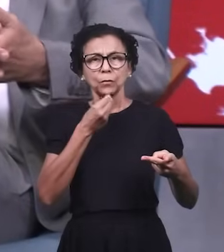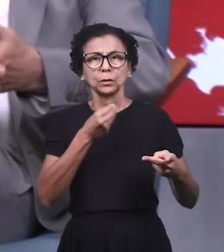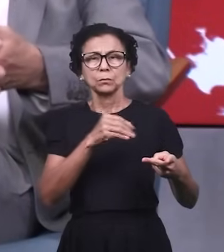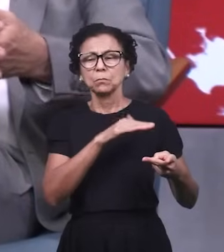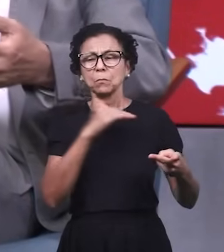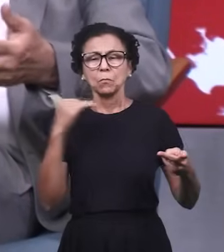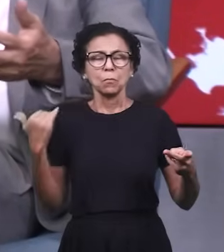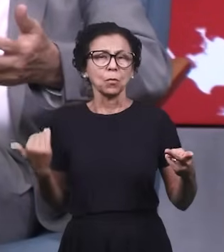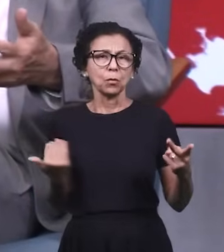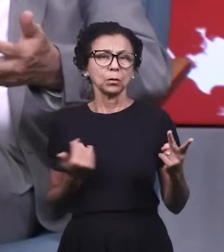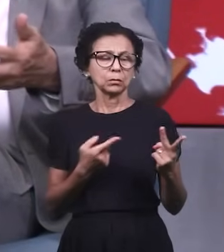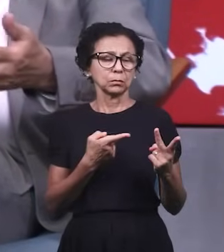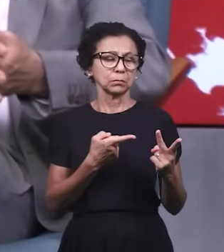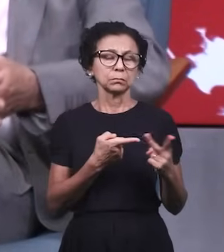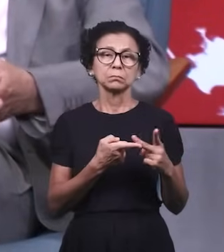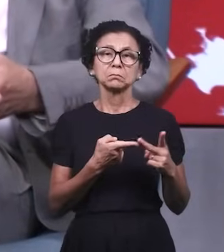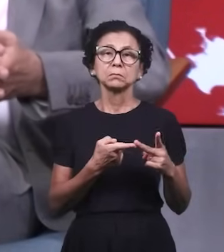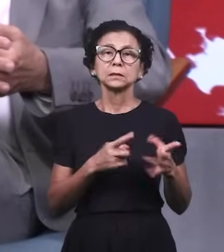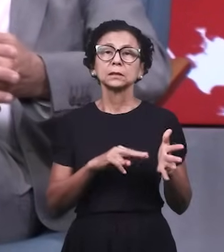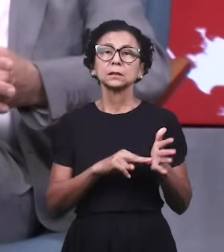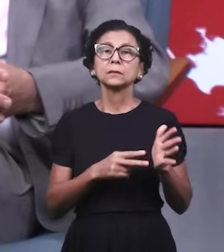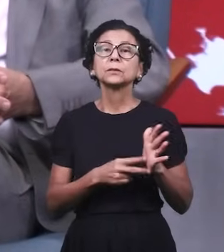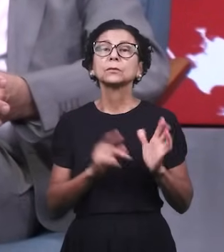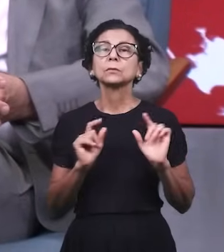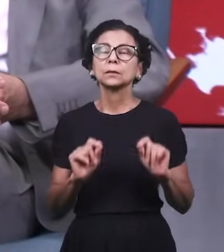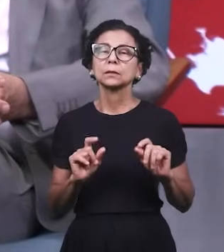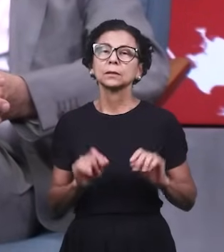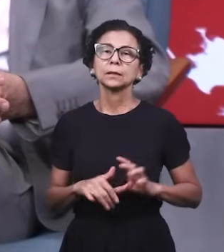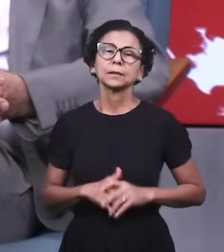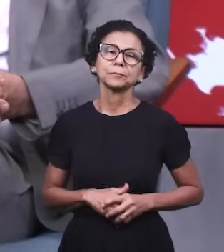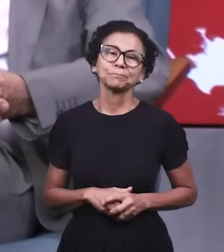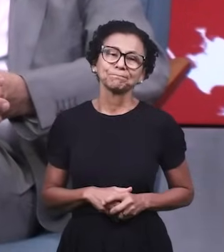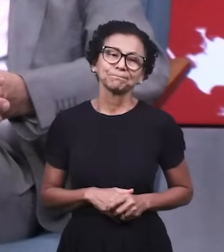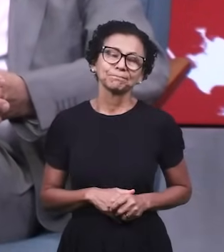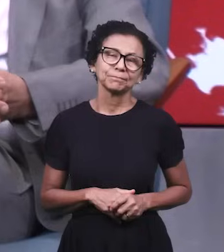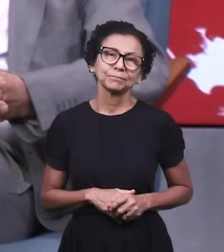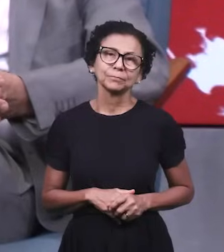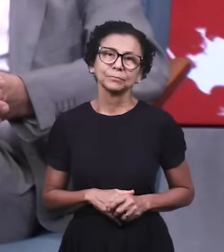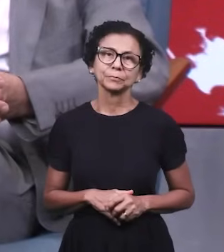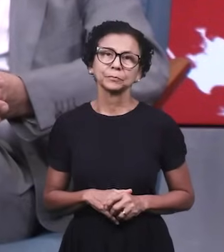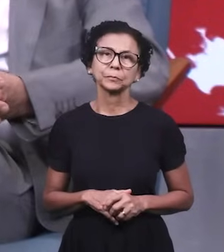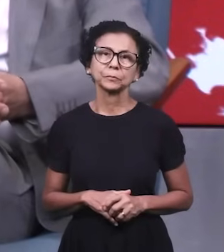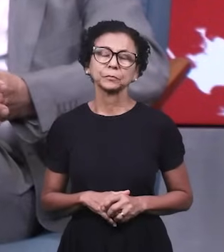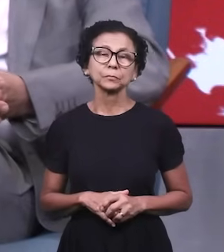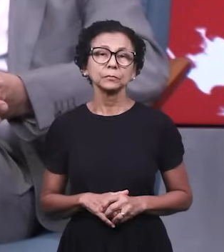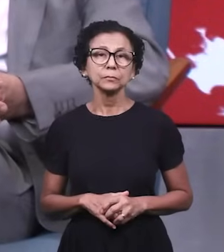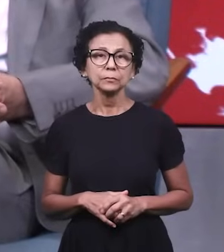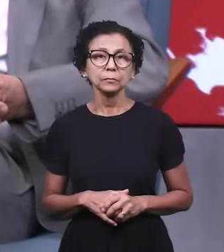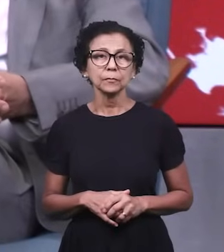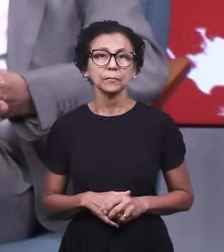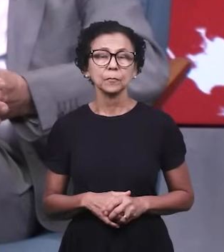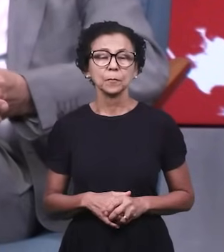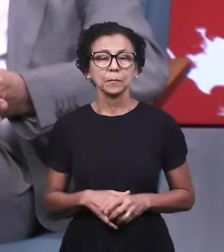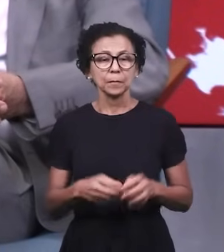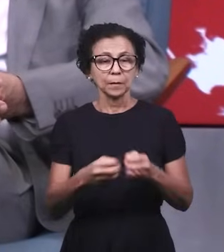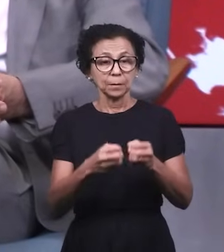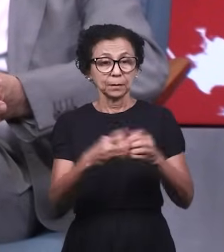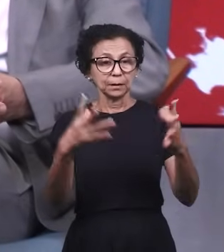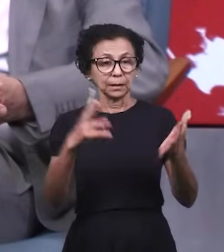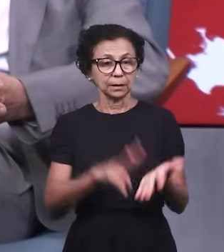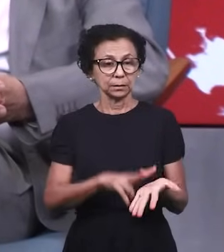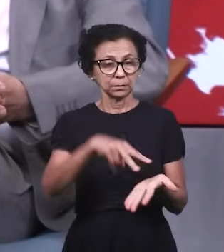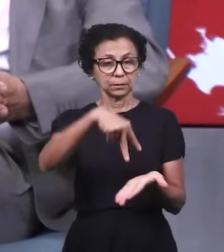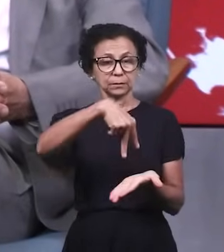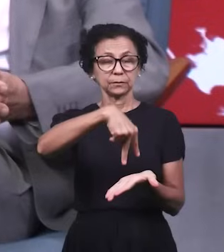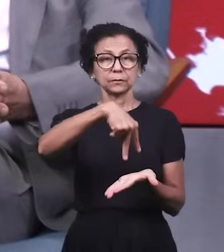né? Trazendo uma igreja morta. O que é necessário? É necessário ressuscitar, quer dizer, vida